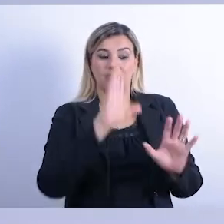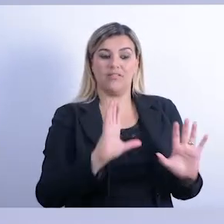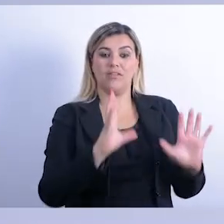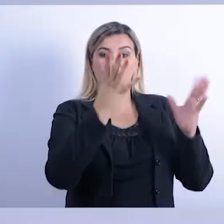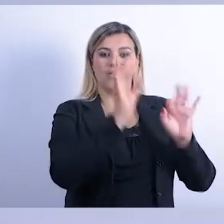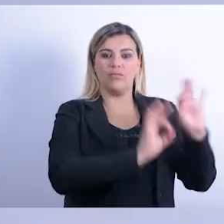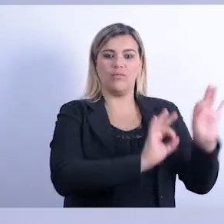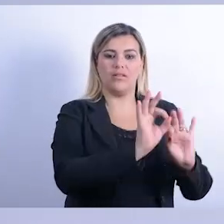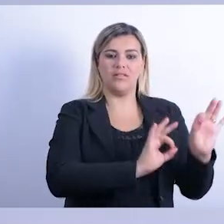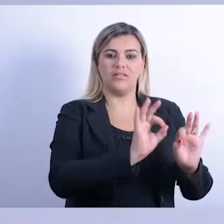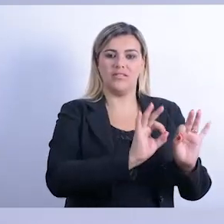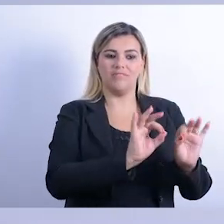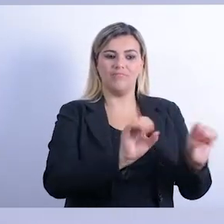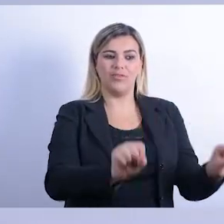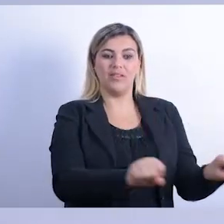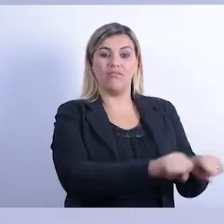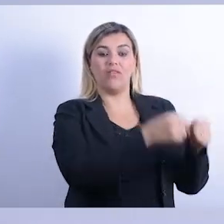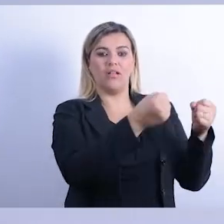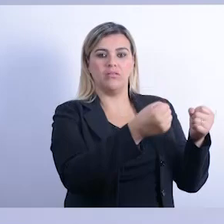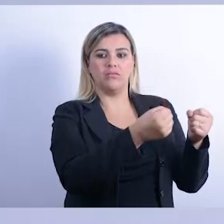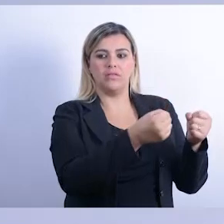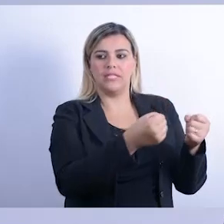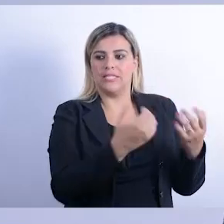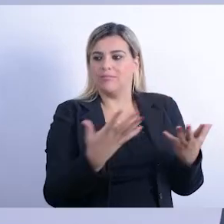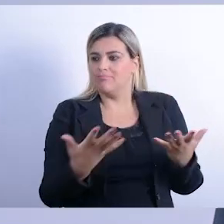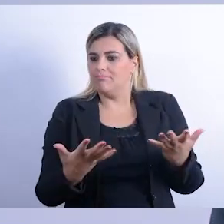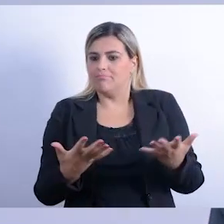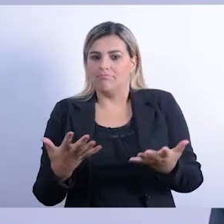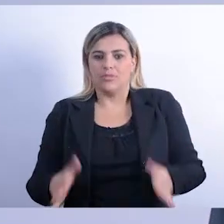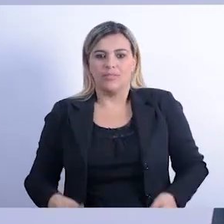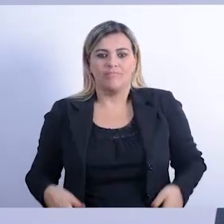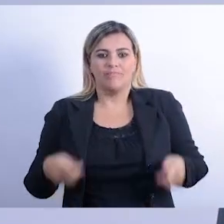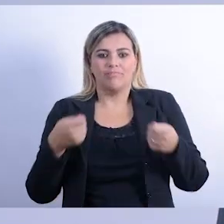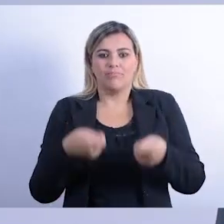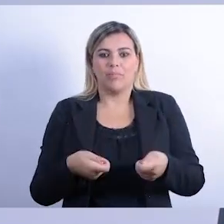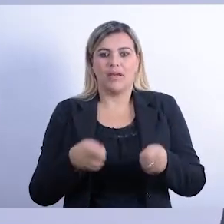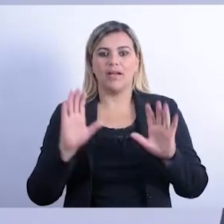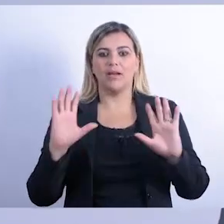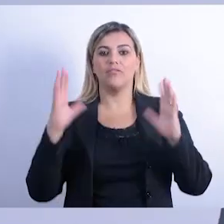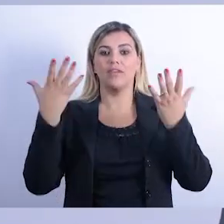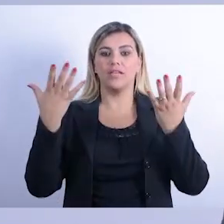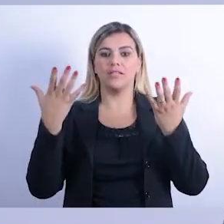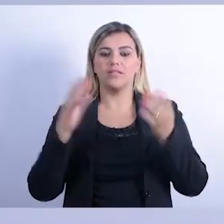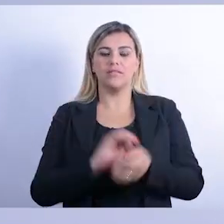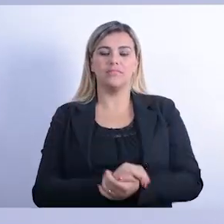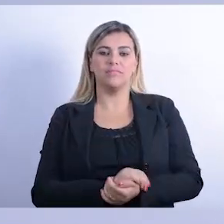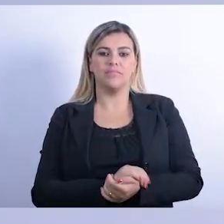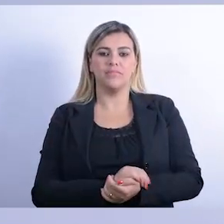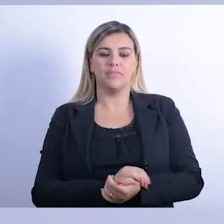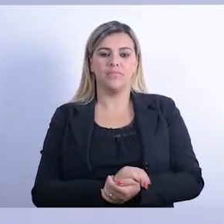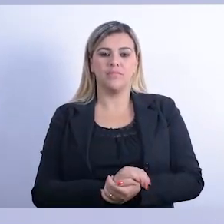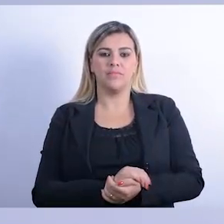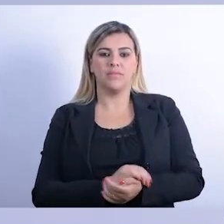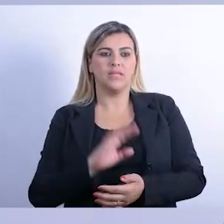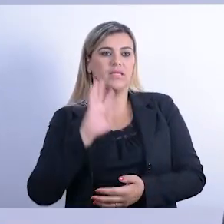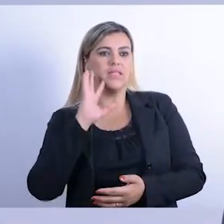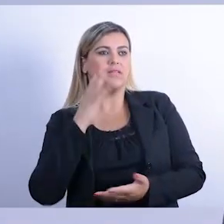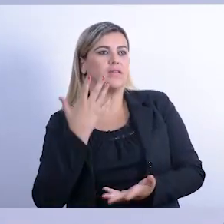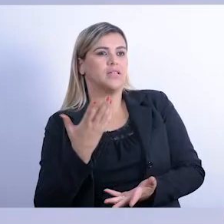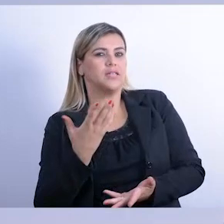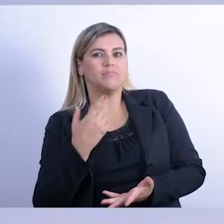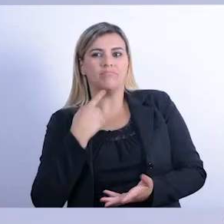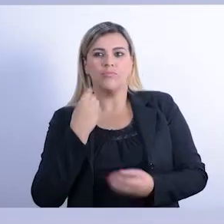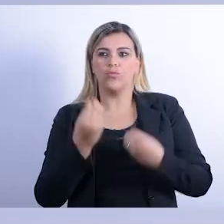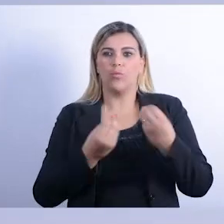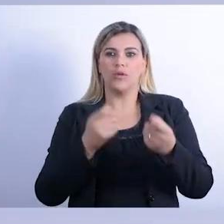inclusive com o nosso quadro de formatura lá dentro. Então, nós ficamos sem um tostão para fazer a festa. Então, aquele negócio